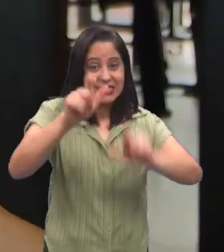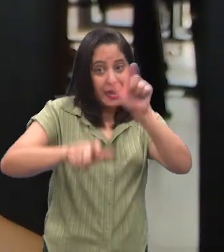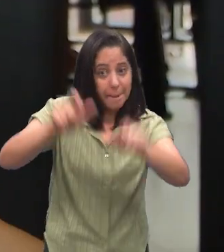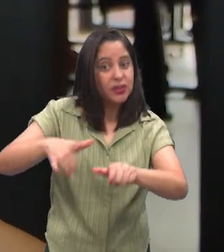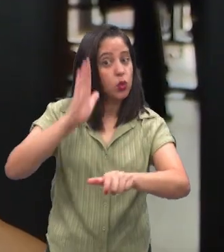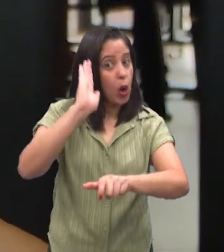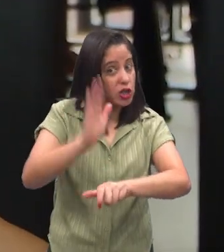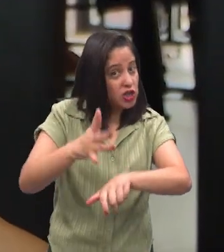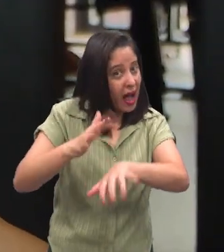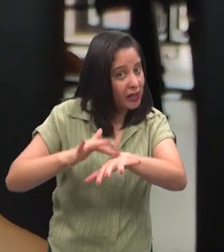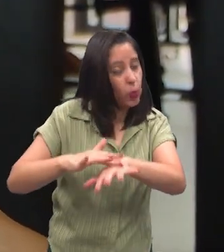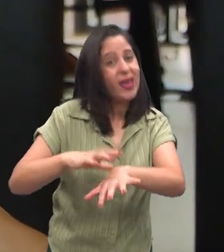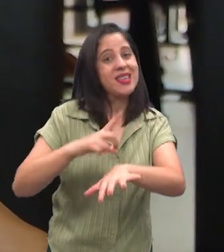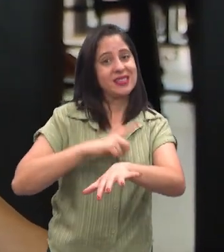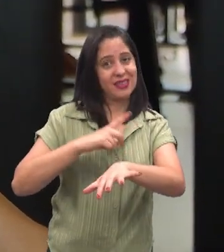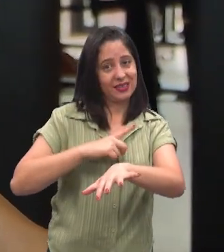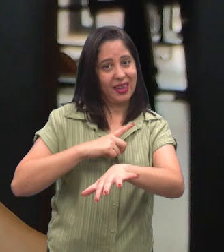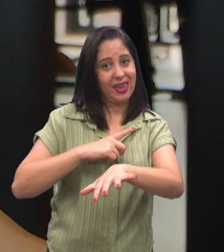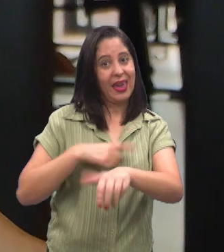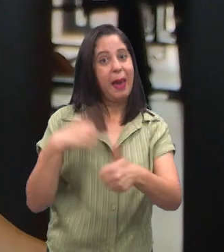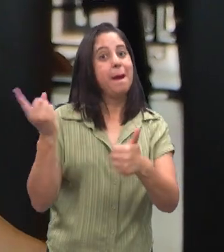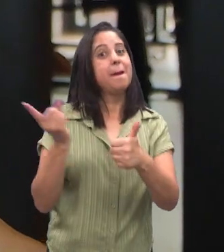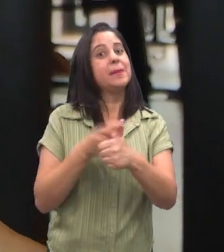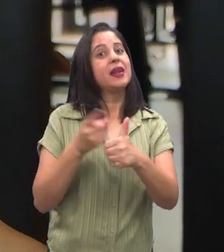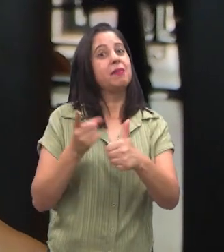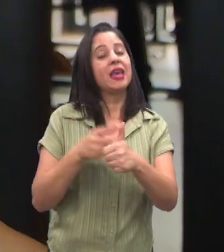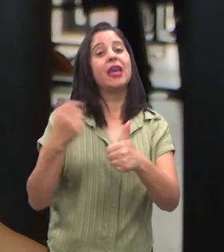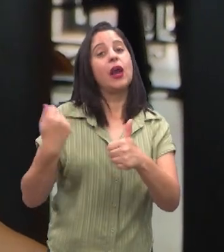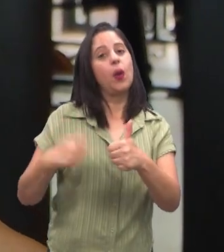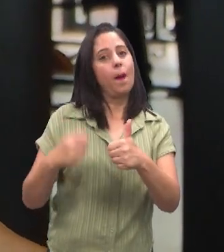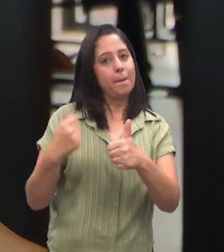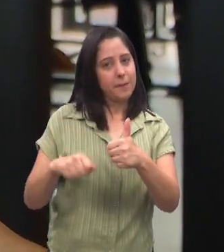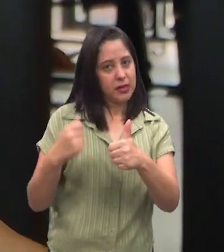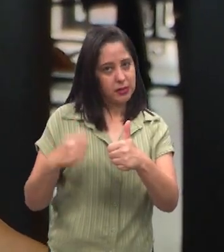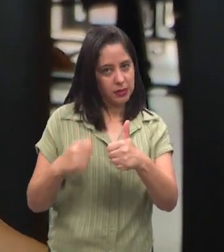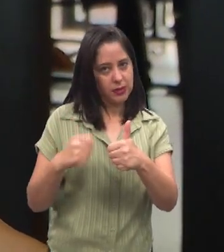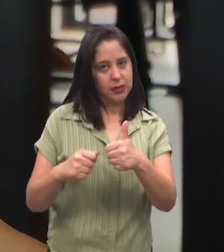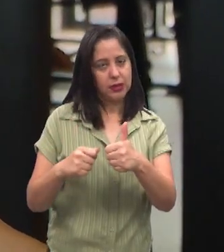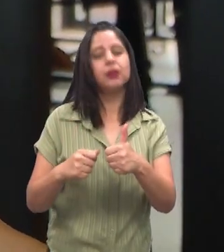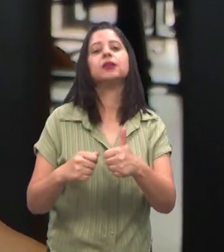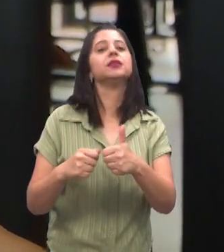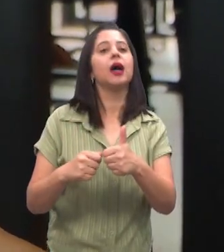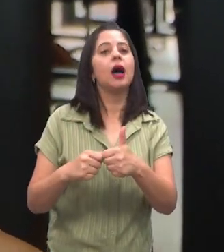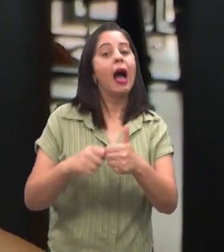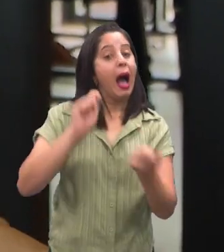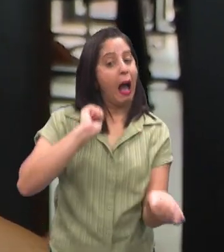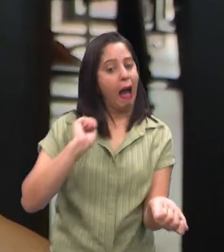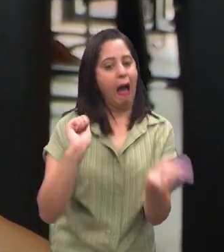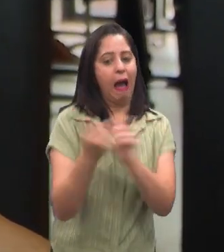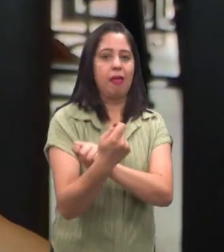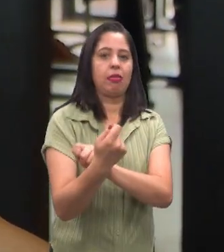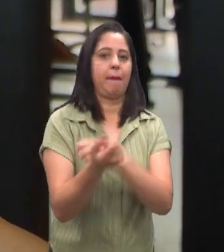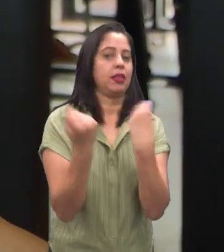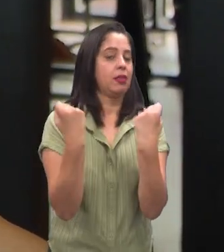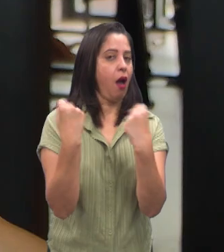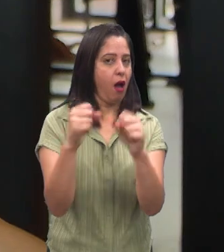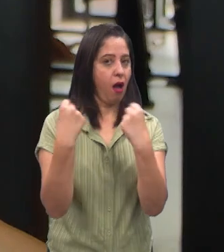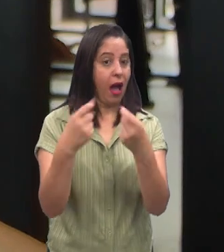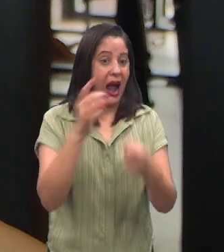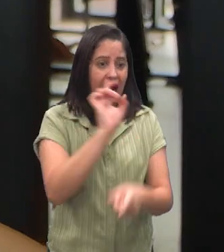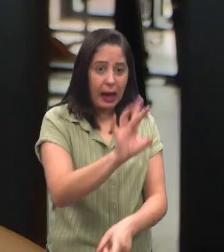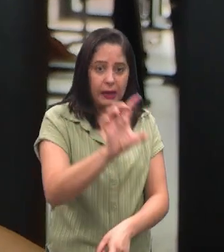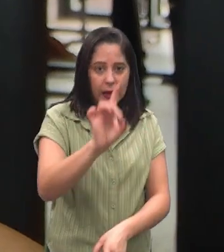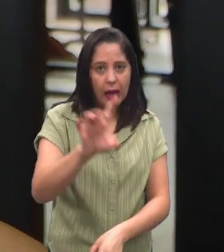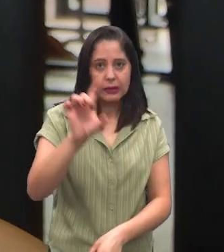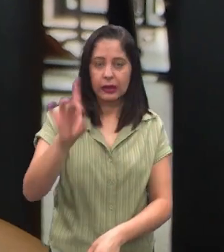tipo de doença cardiovascular, primeira coisa que a gente precisa destacar é que o treino precisa ser personalizado e adequado para